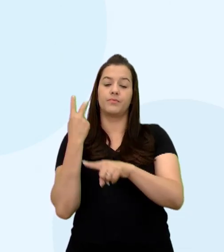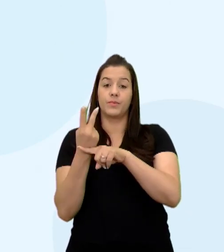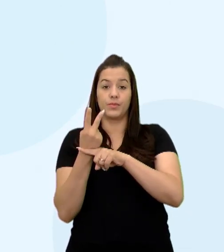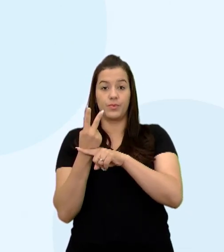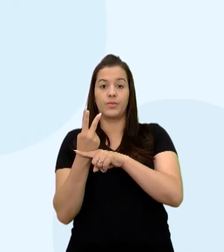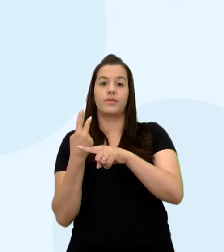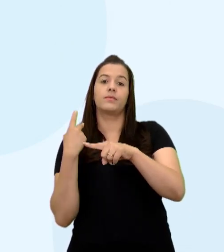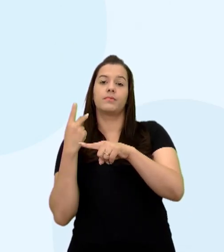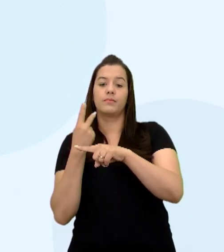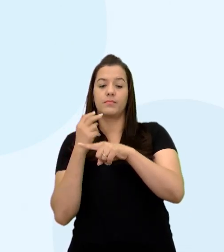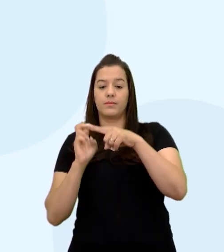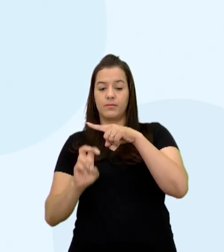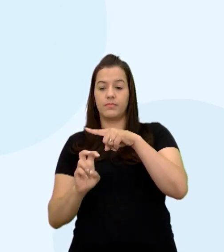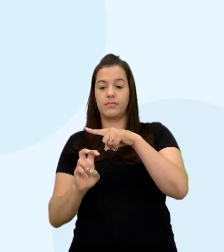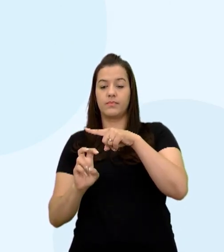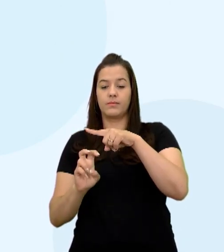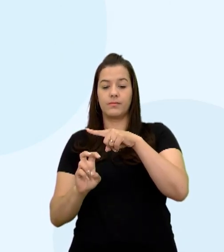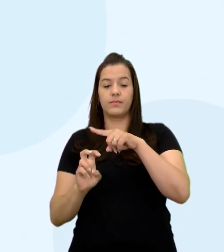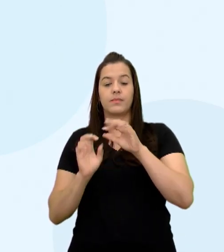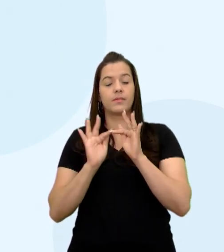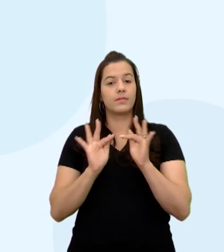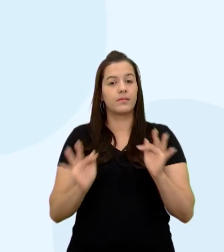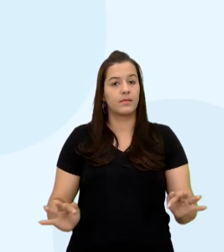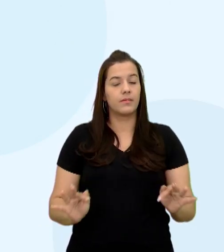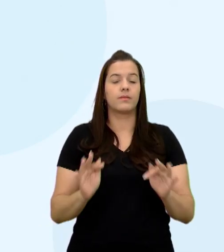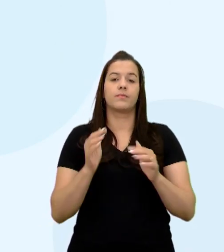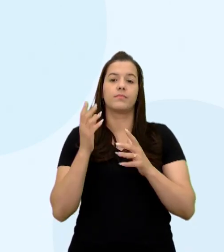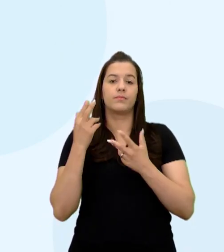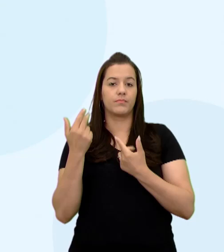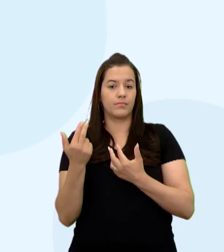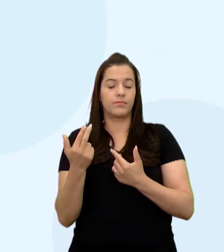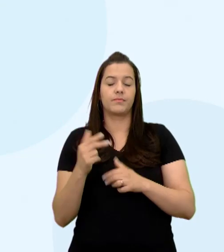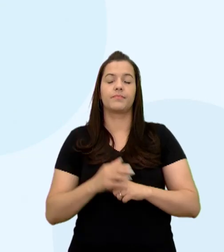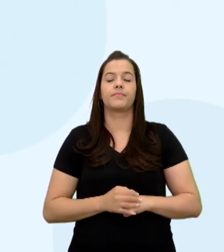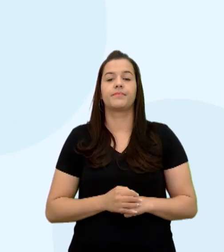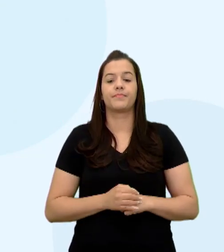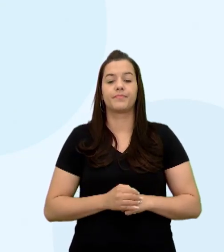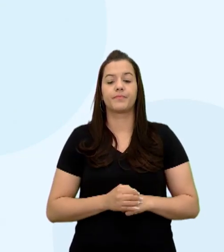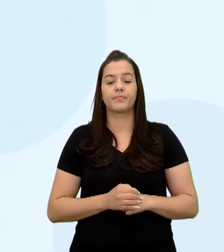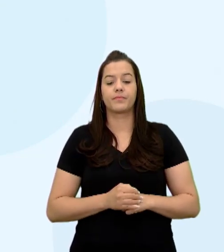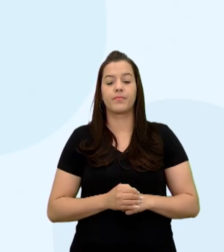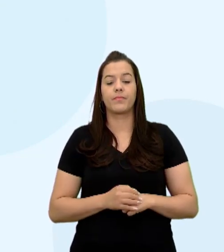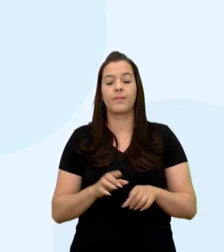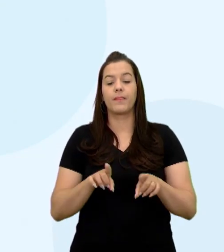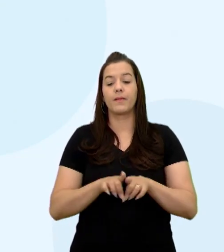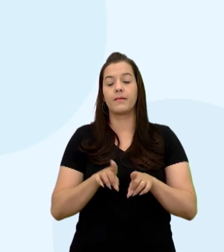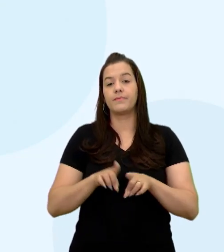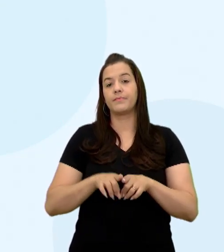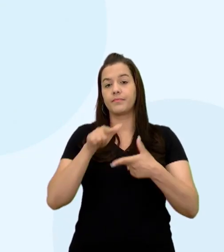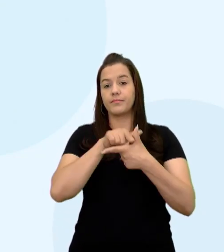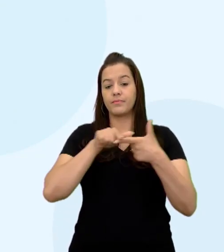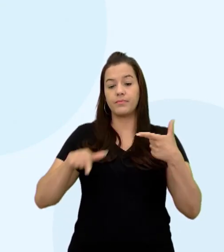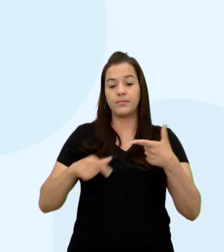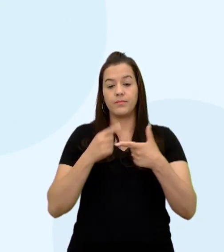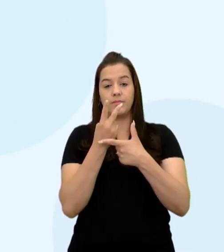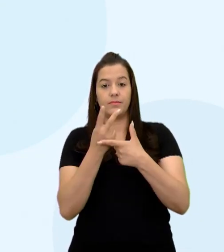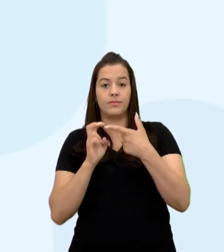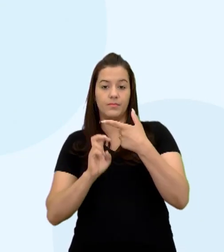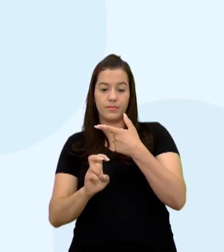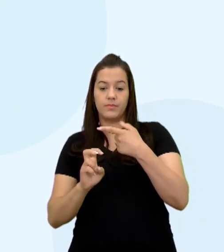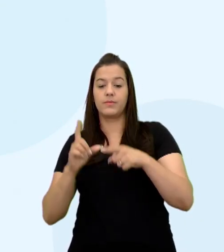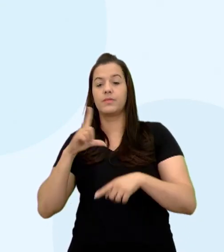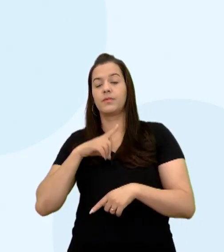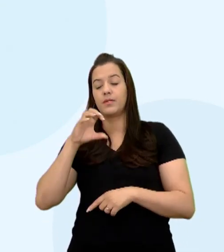Vai ficar 2 para 5. Sim. Sempre simplificado, sempre bonitinho, tá, pessoal? E aí, dividindo 2 por 5, eu